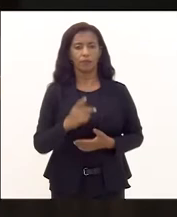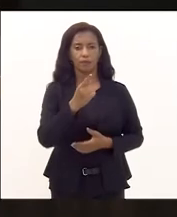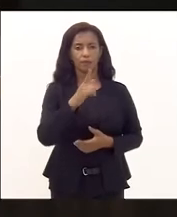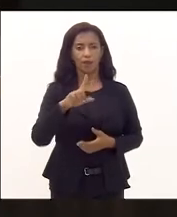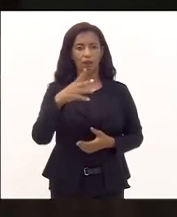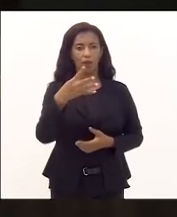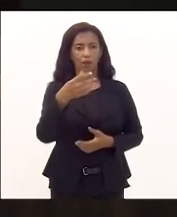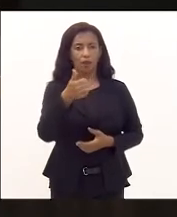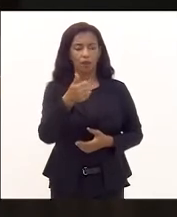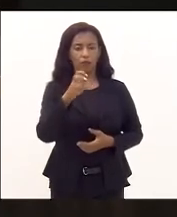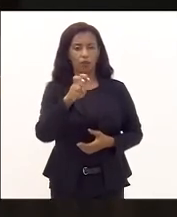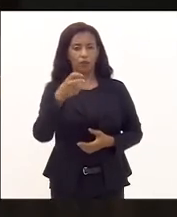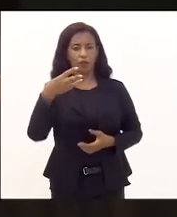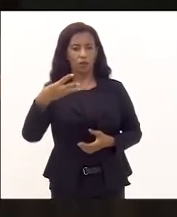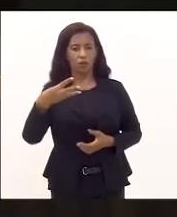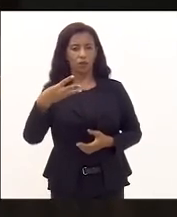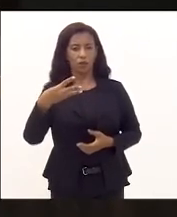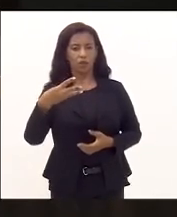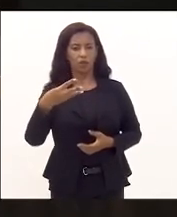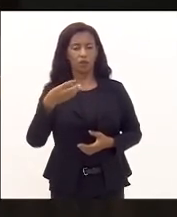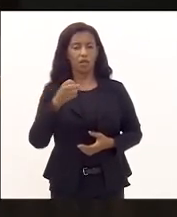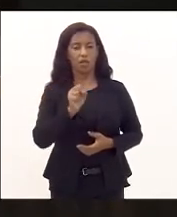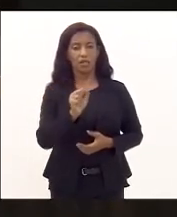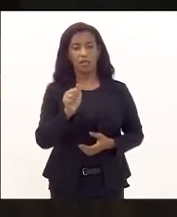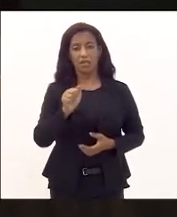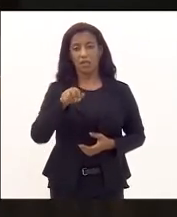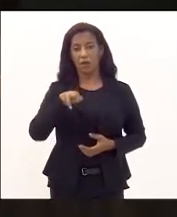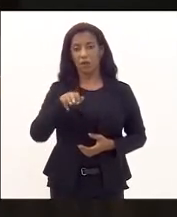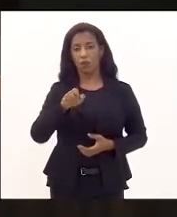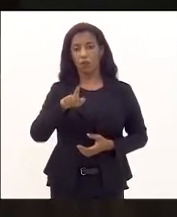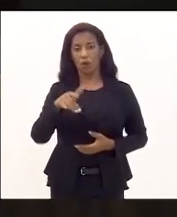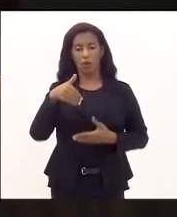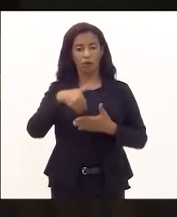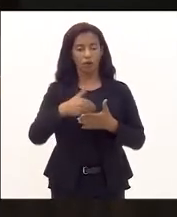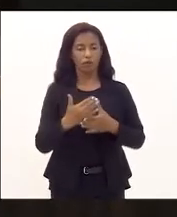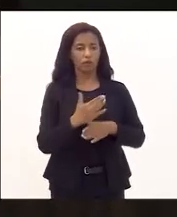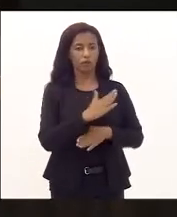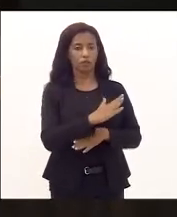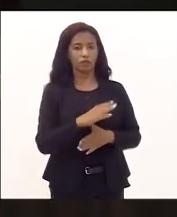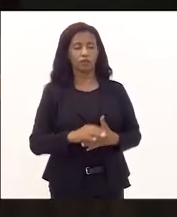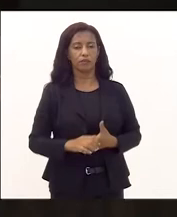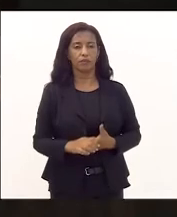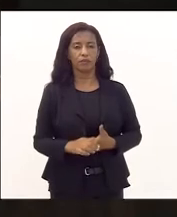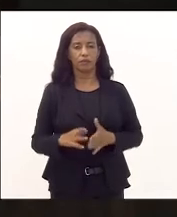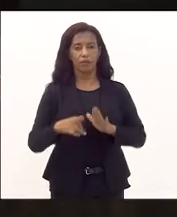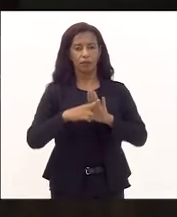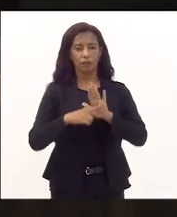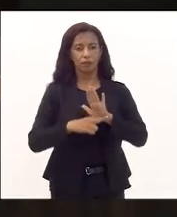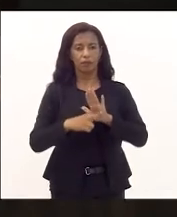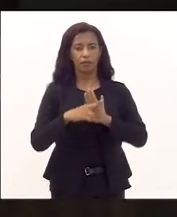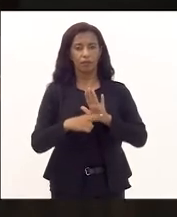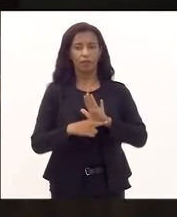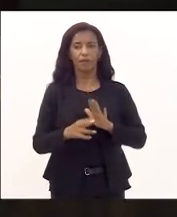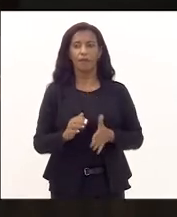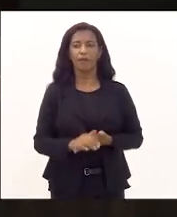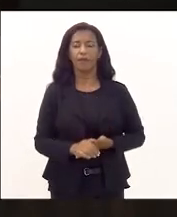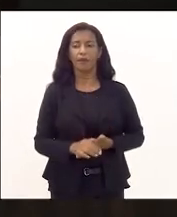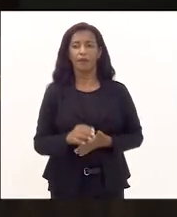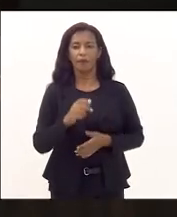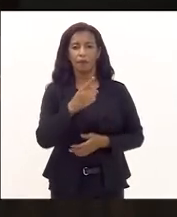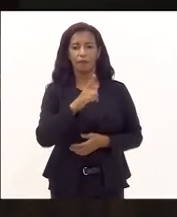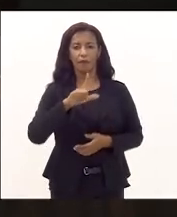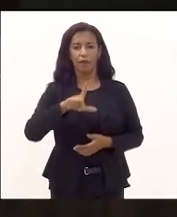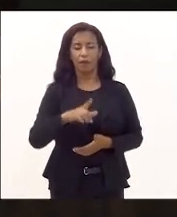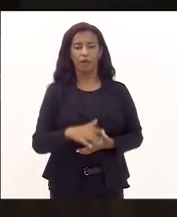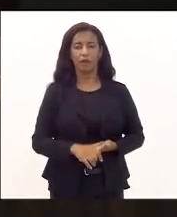de lei 4153, deputado Samuel Malafaia, em votação, aprovado. Requerimento para inclusão na ordem do dia, projeto de